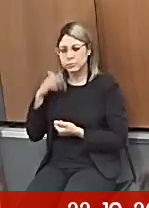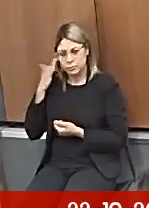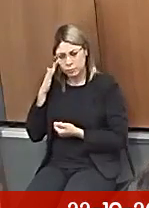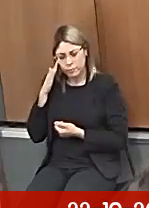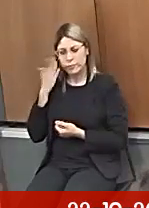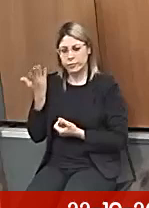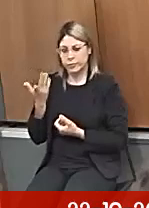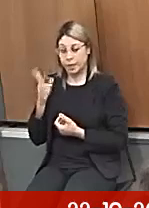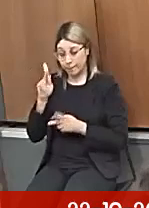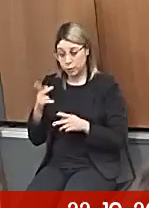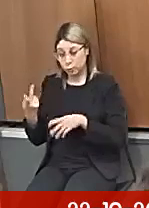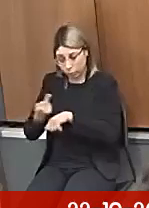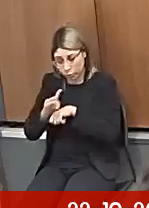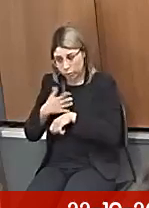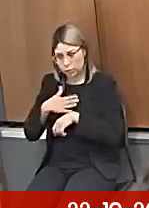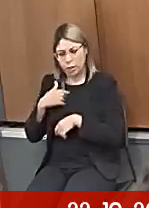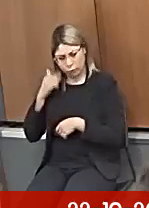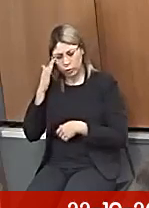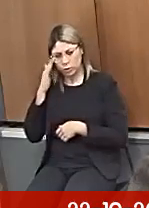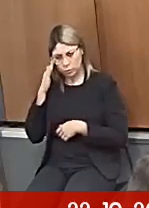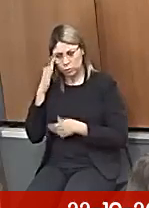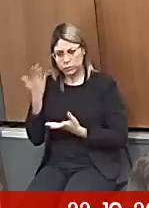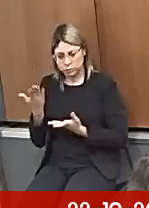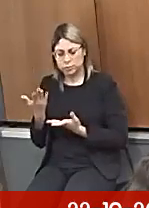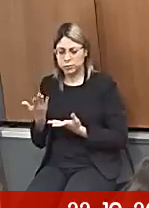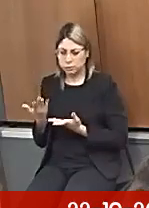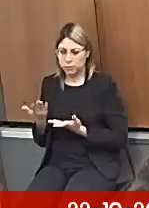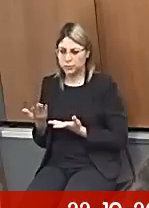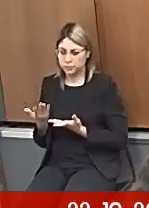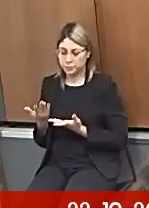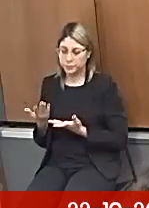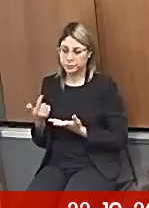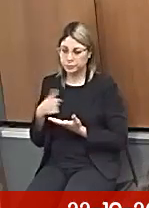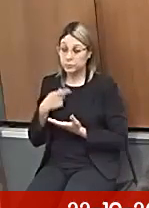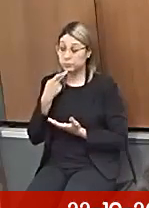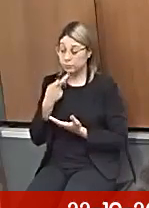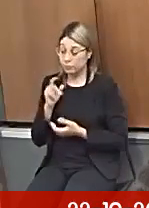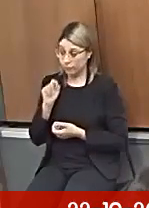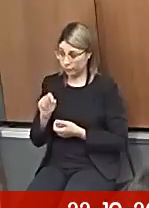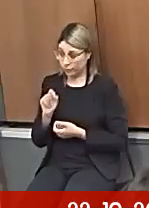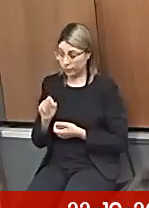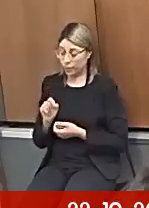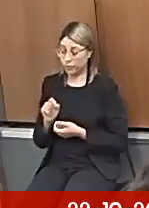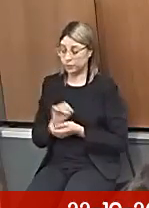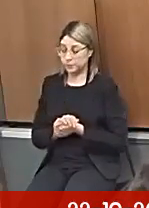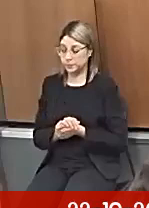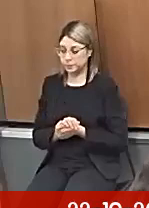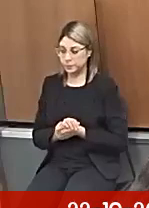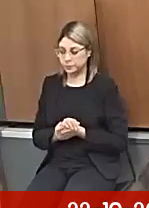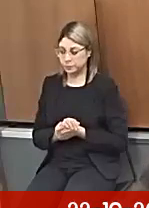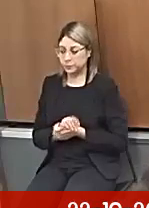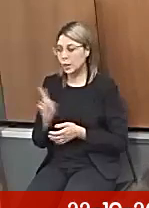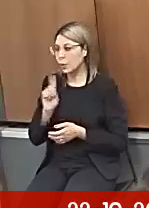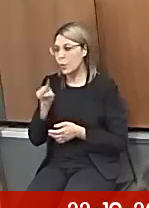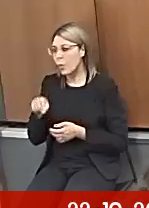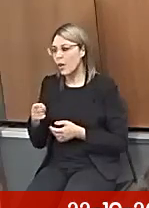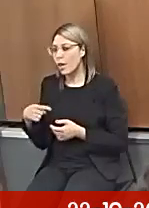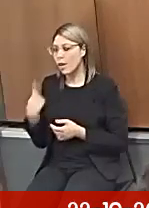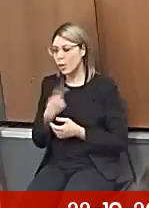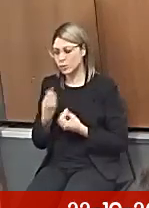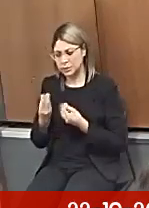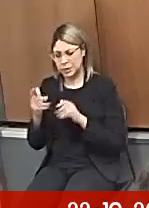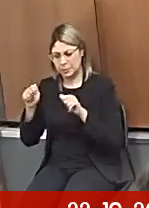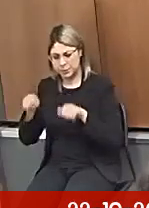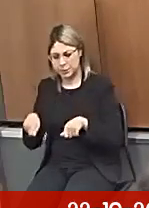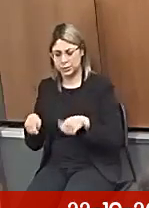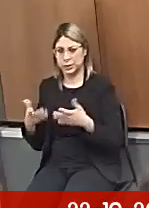só uma pessoa chegar para mim que eu vou entender. Então, assim, o que eu venho falar é que não é para a gente